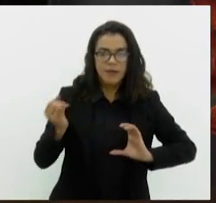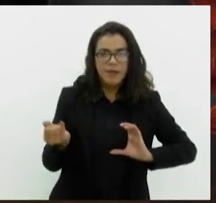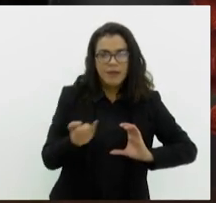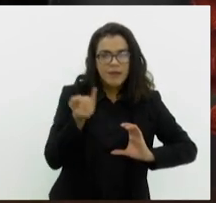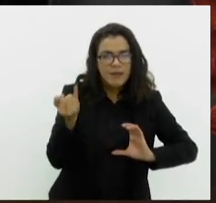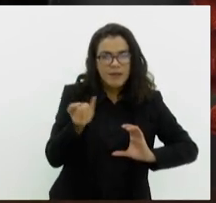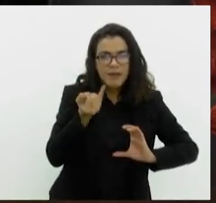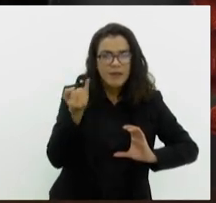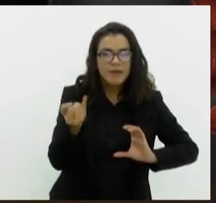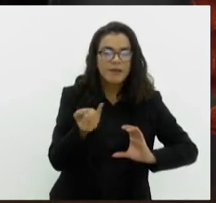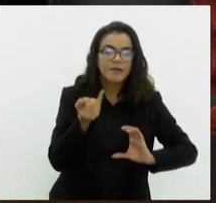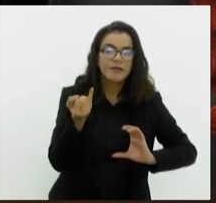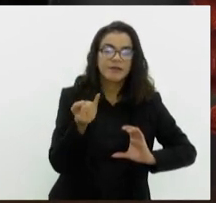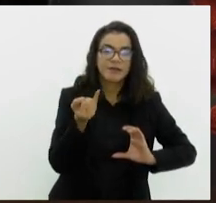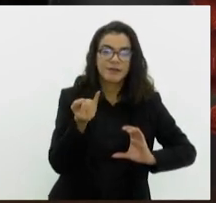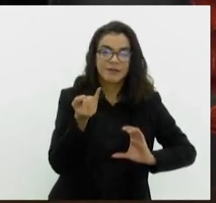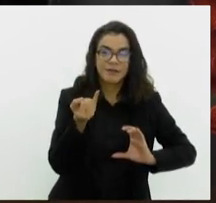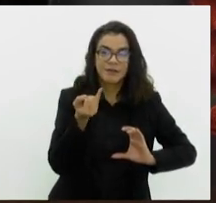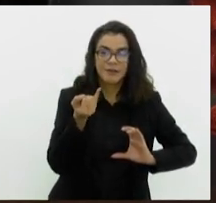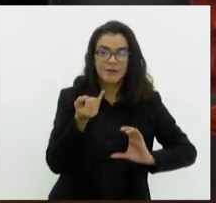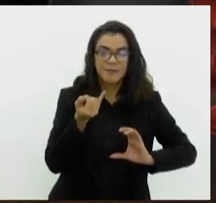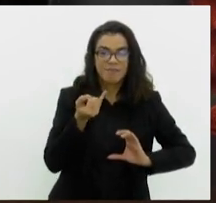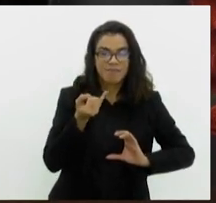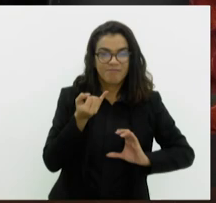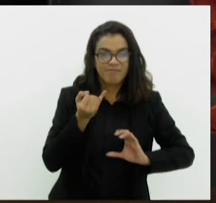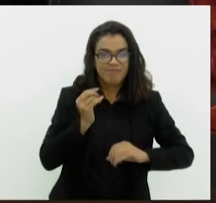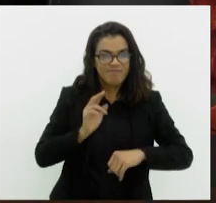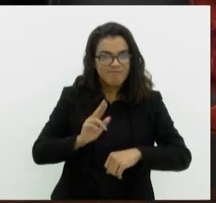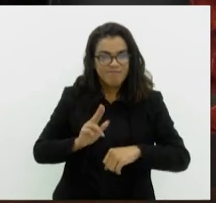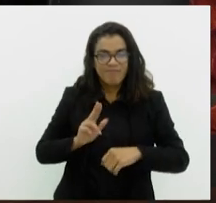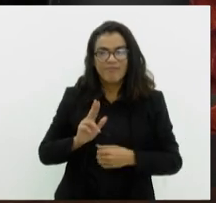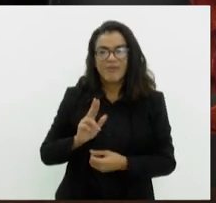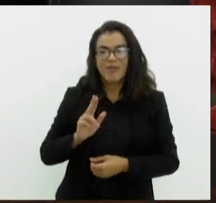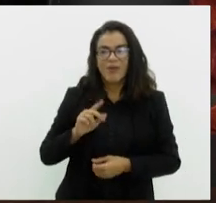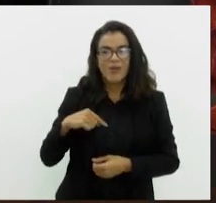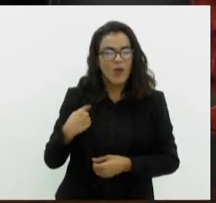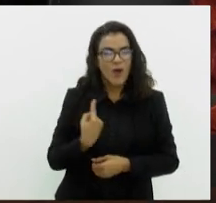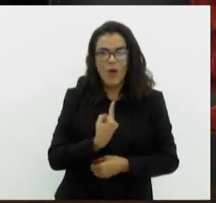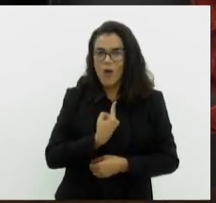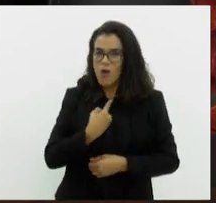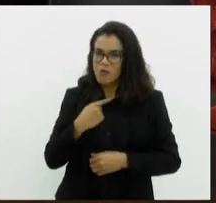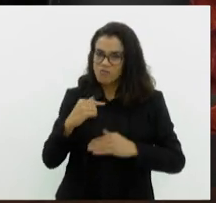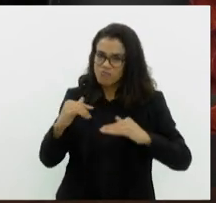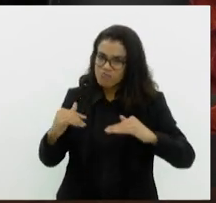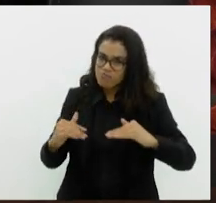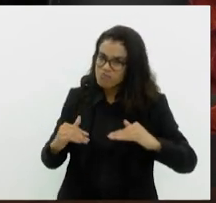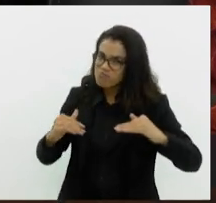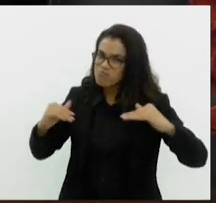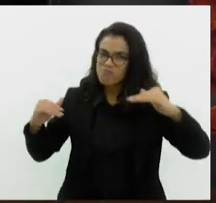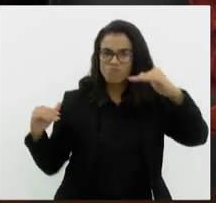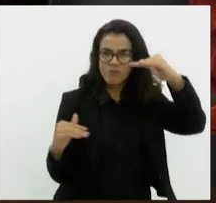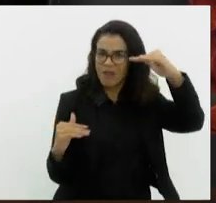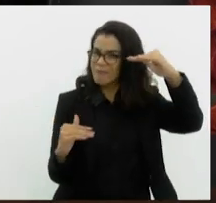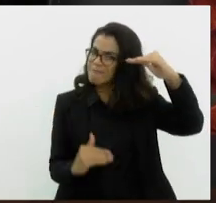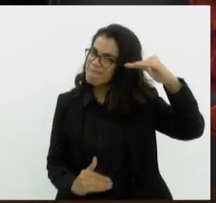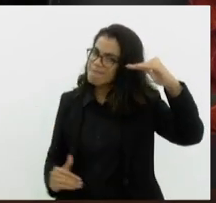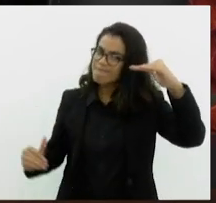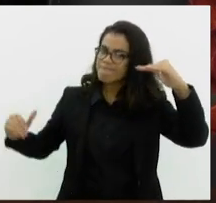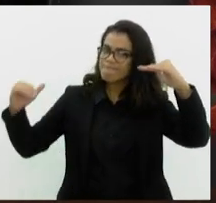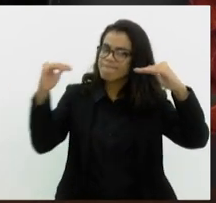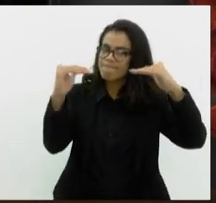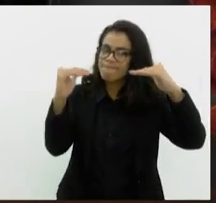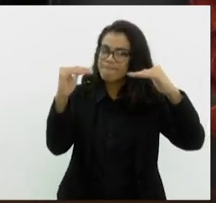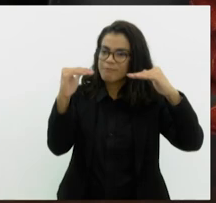importante, e que nos faz levantar. Nós não somos inferiores. E